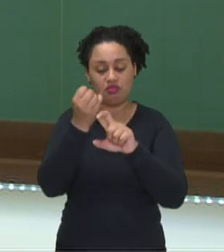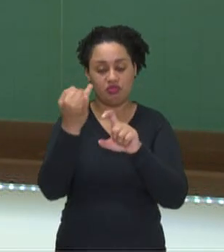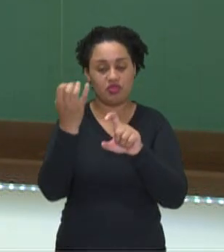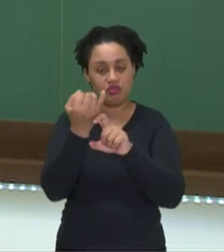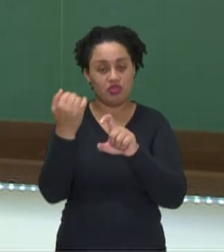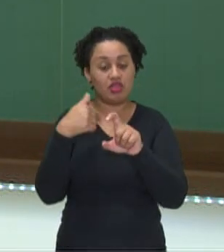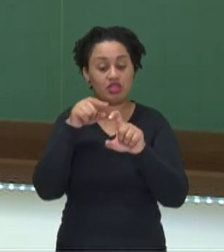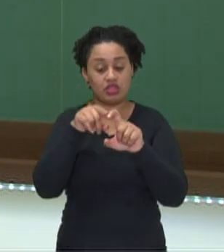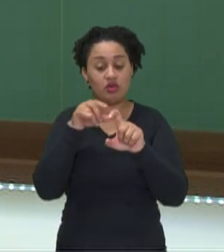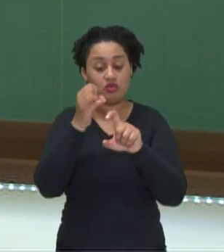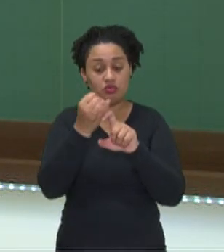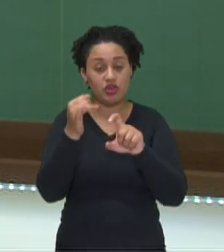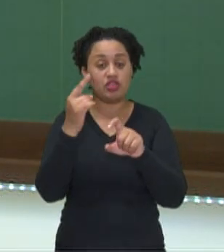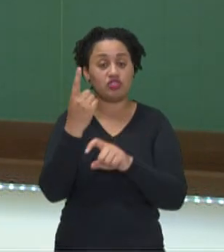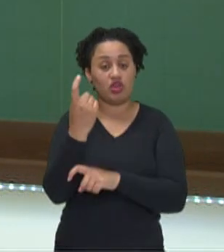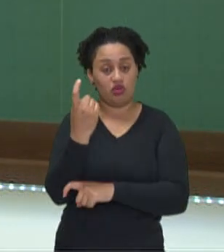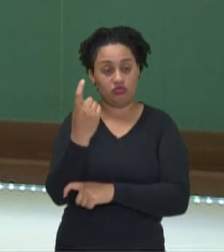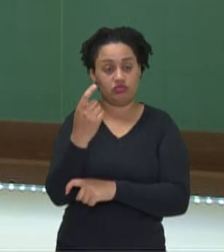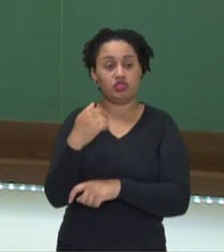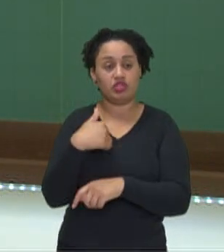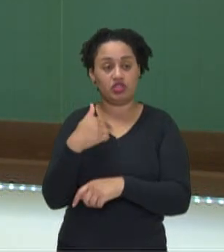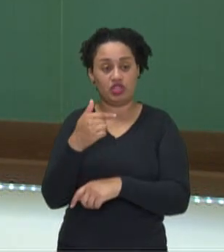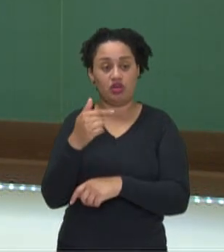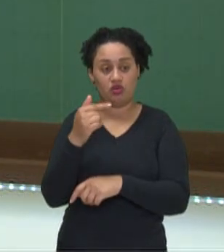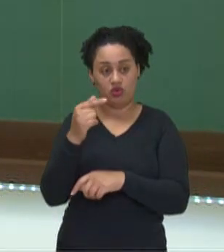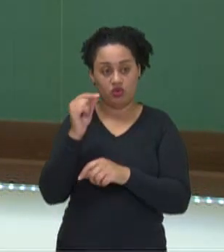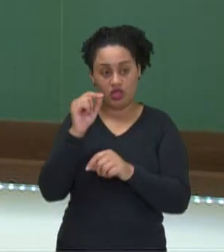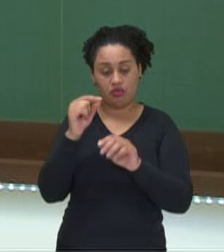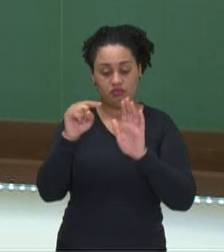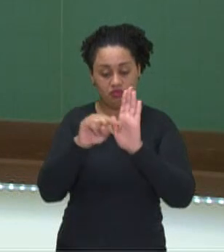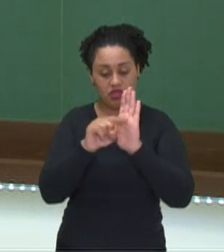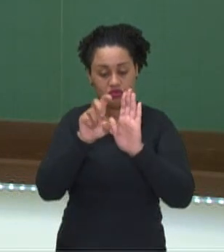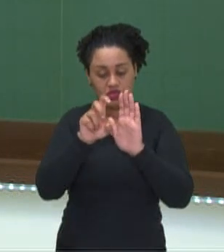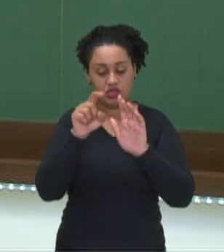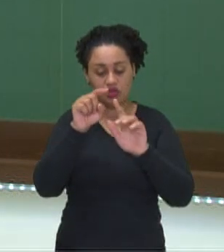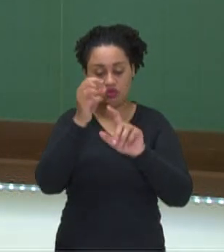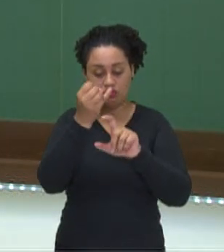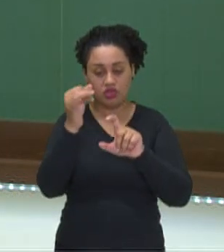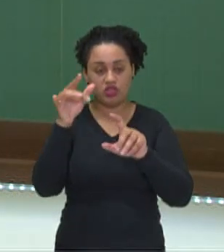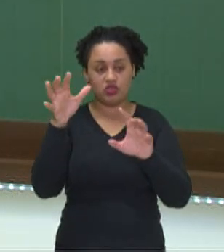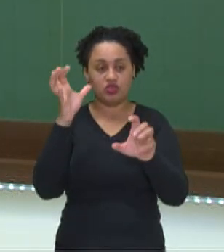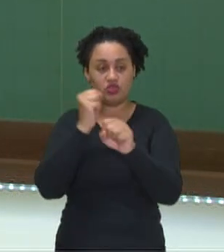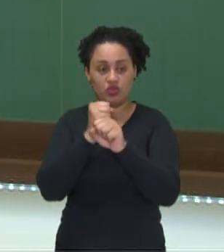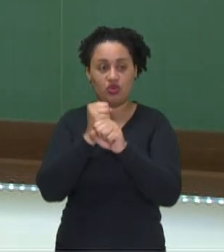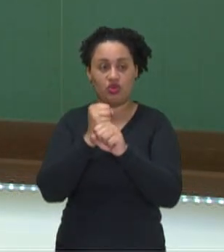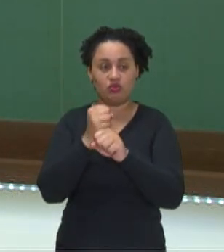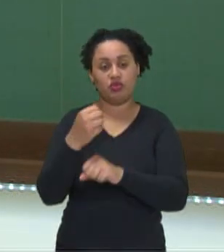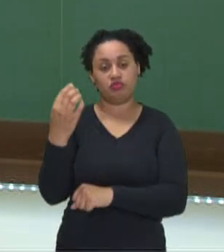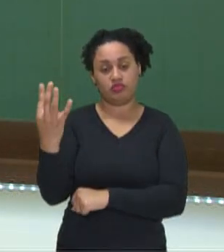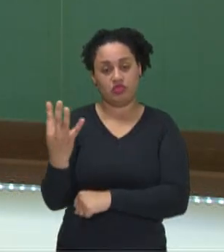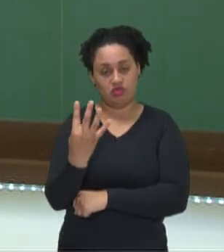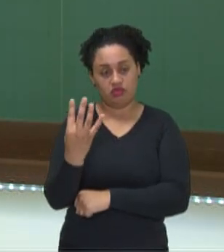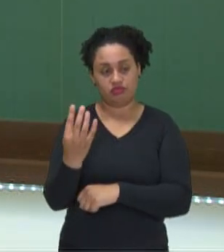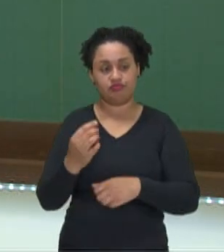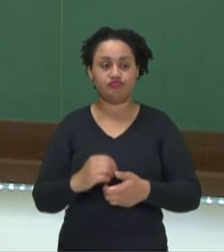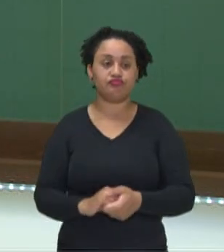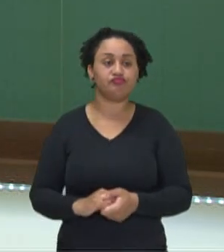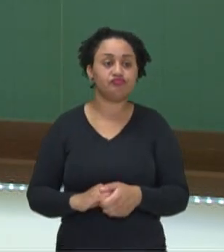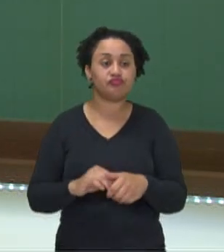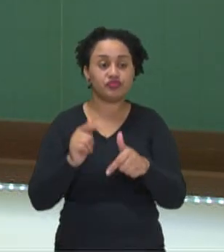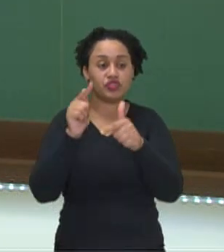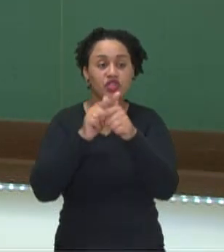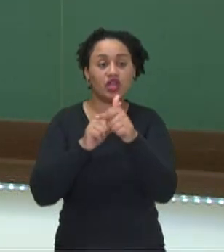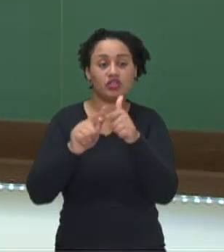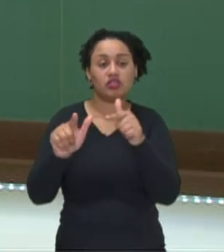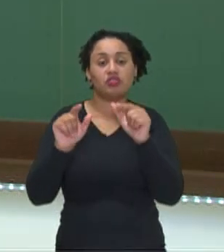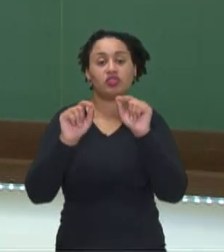o expoente vale 1. Então eu mantenho menos 5 e somo os expoentes. Menos 5 elevado à quarta. Na